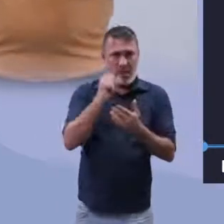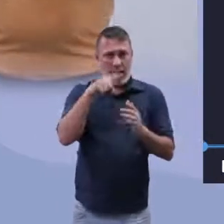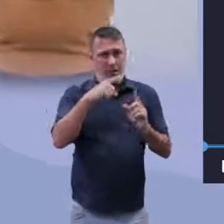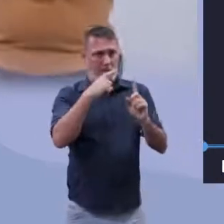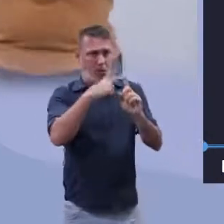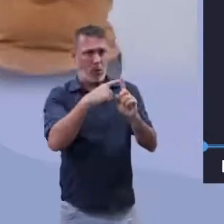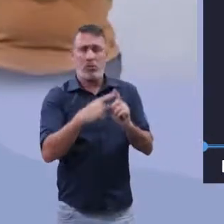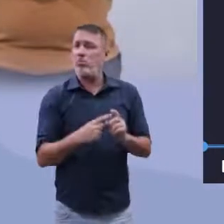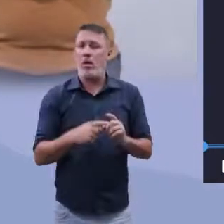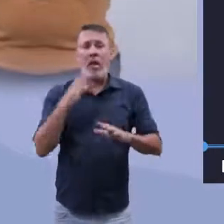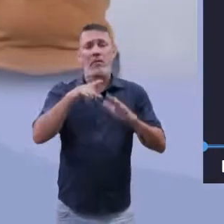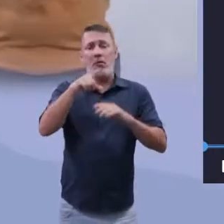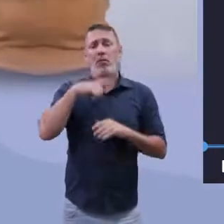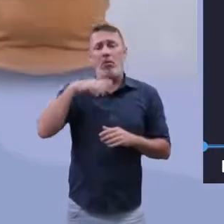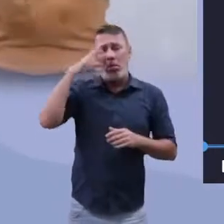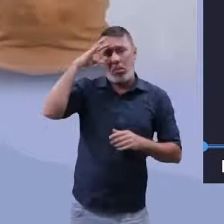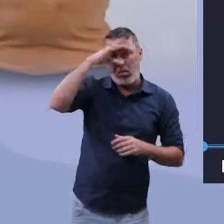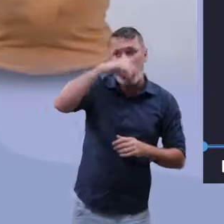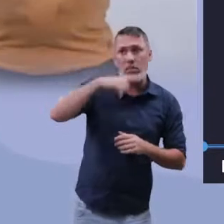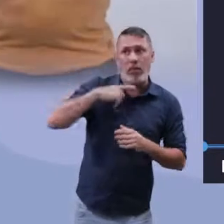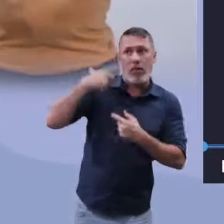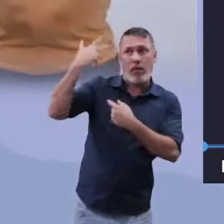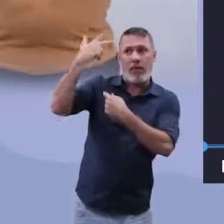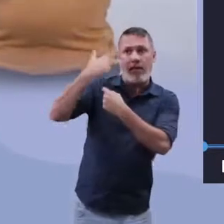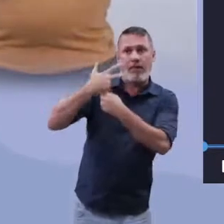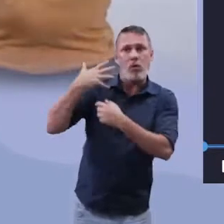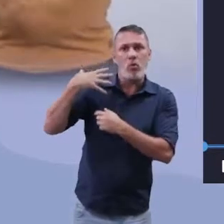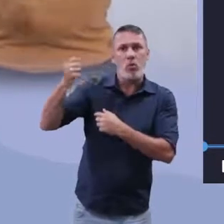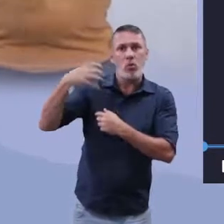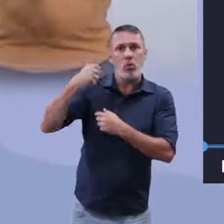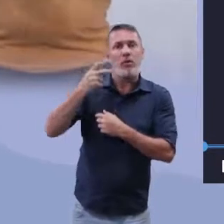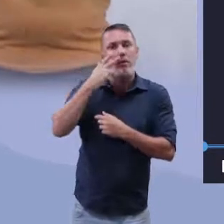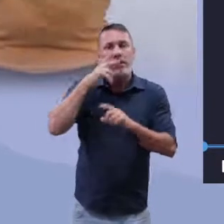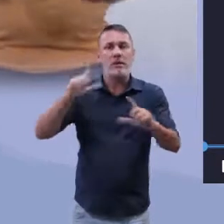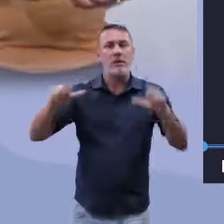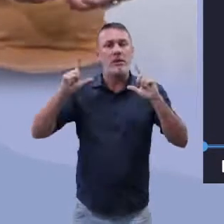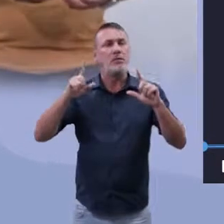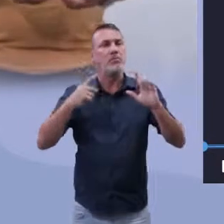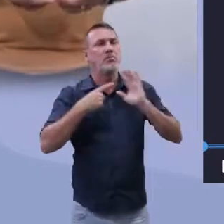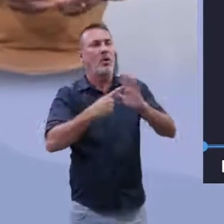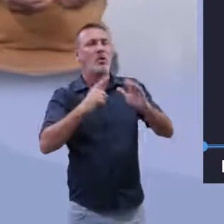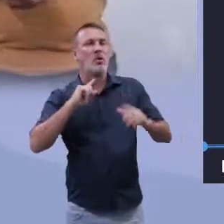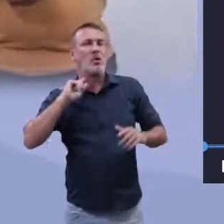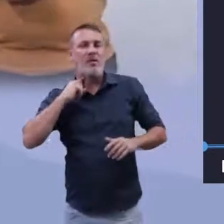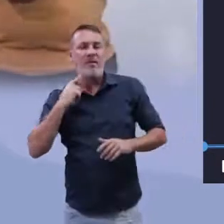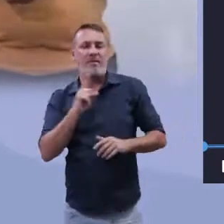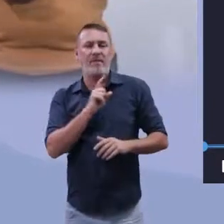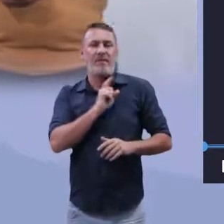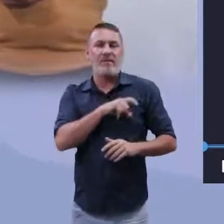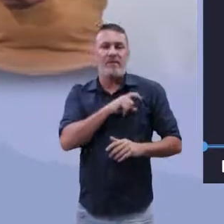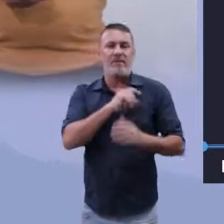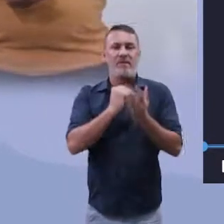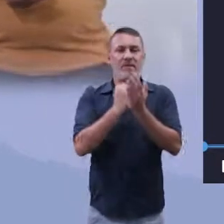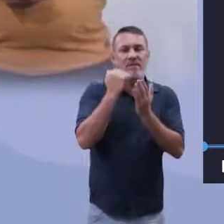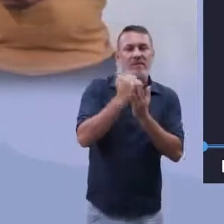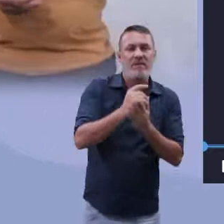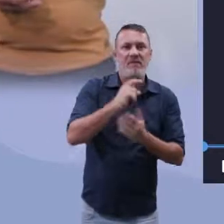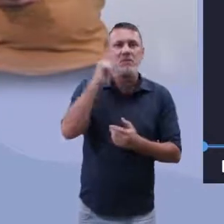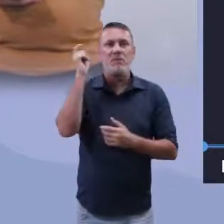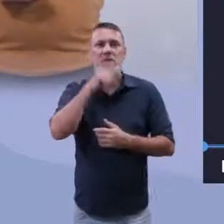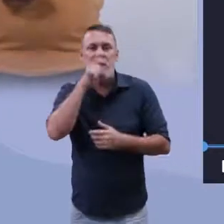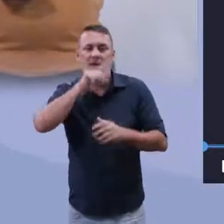com um aspecto positivo. Às vezes você está sendo filmado para acabar com a sua imagem, fazer alguma coisa contra a